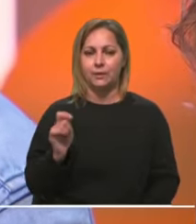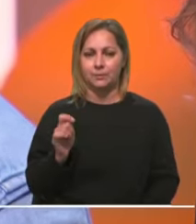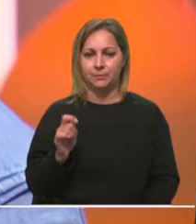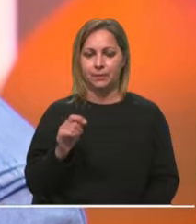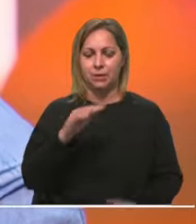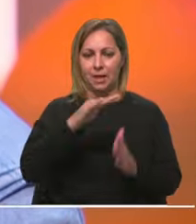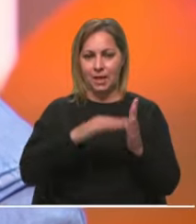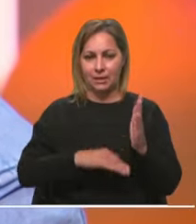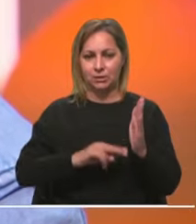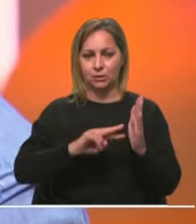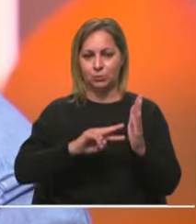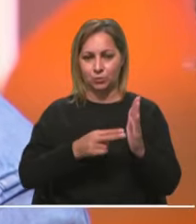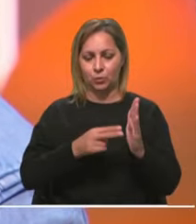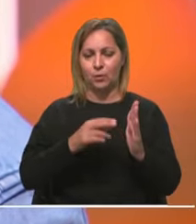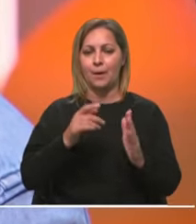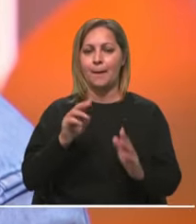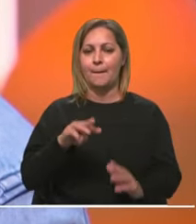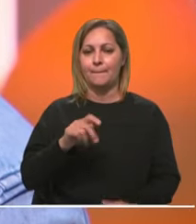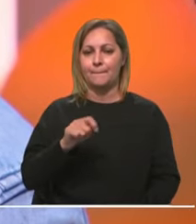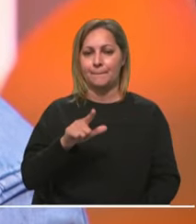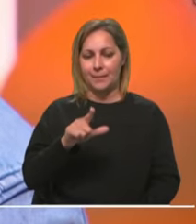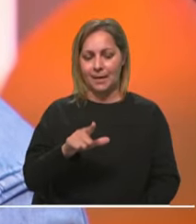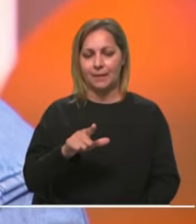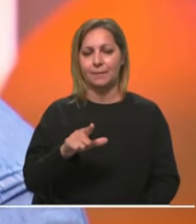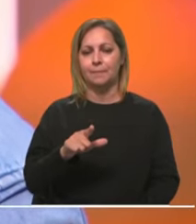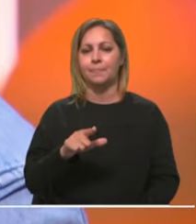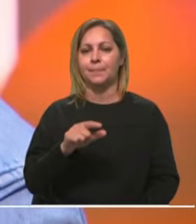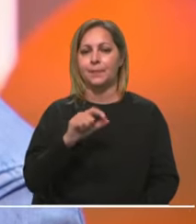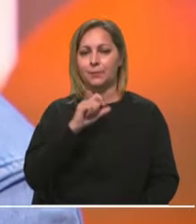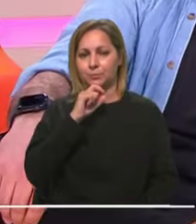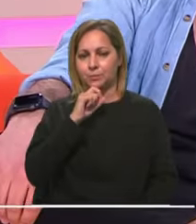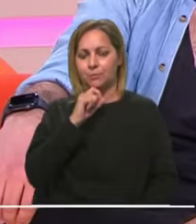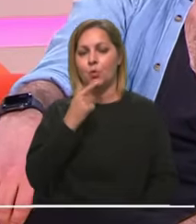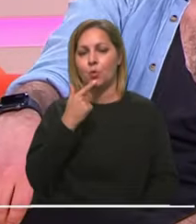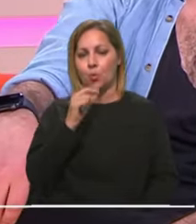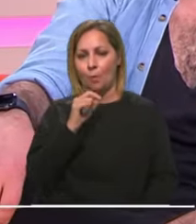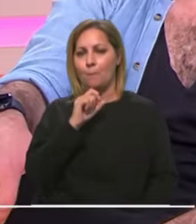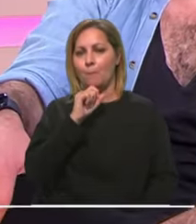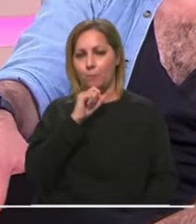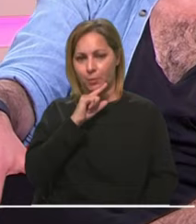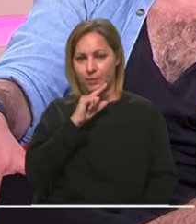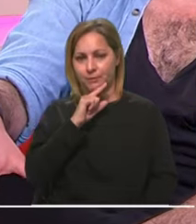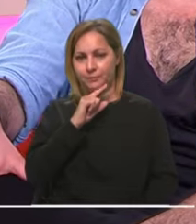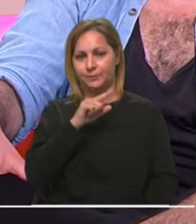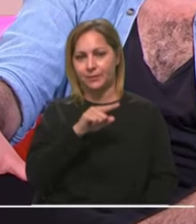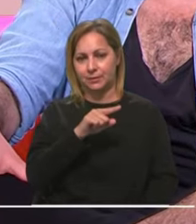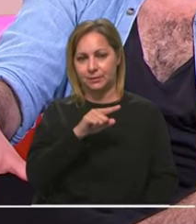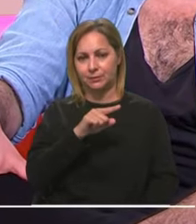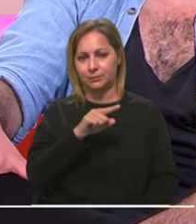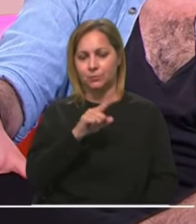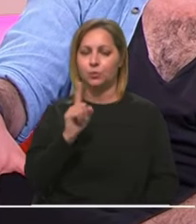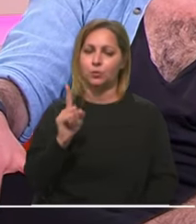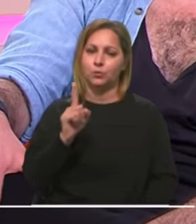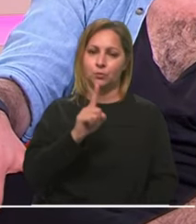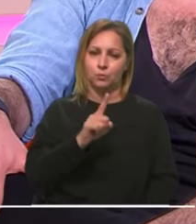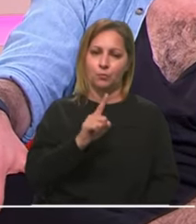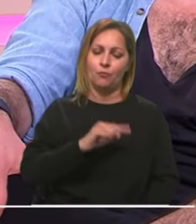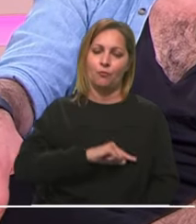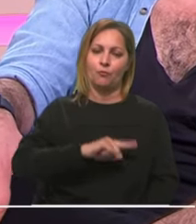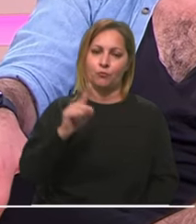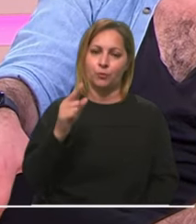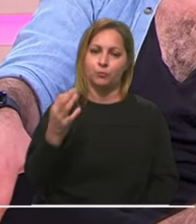atualizada Mel passou a ser um um um não permitido perdo E então nós arrancamos e para o porto